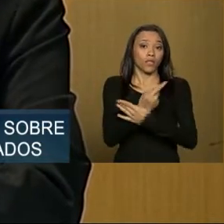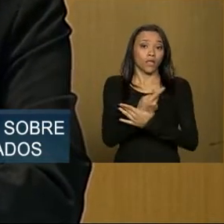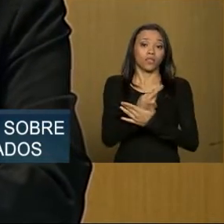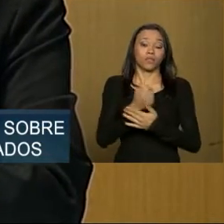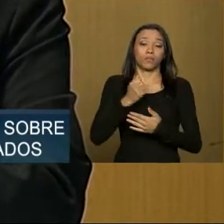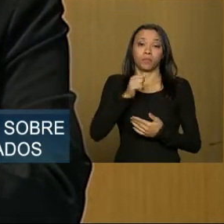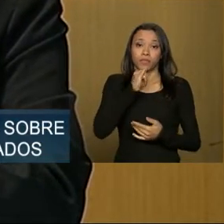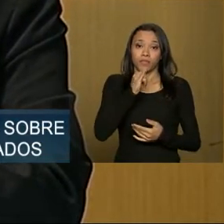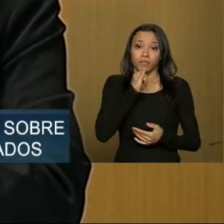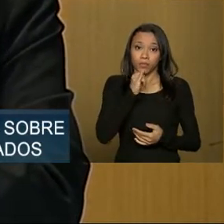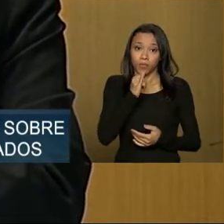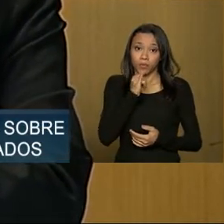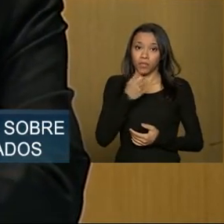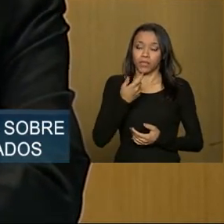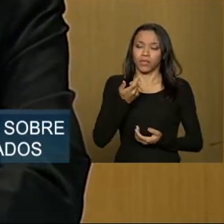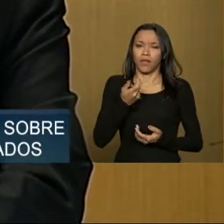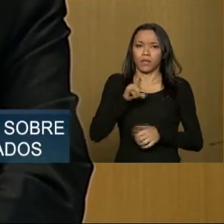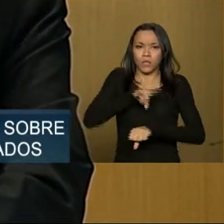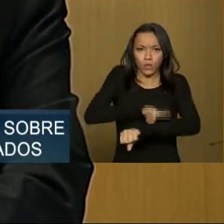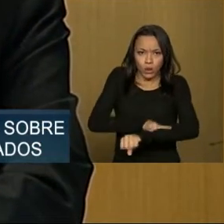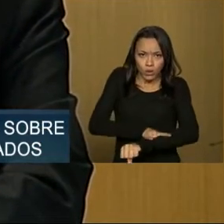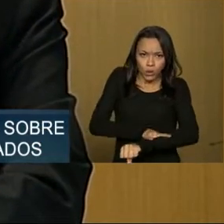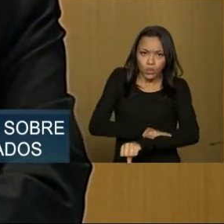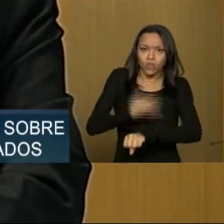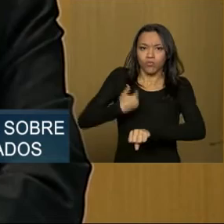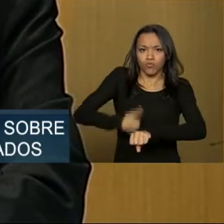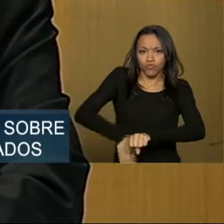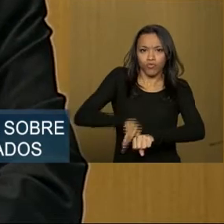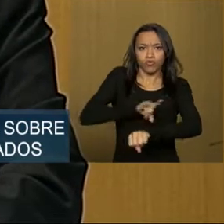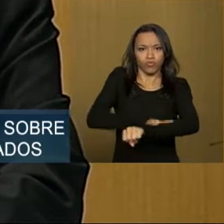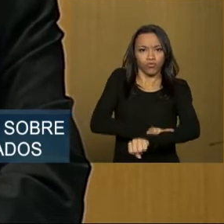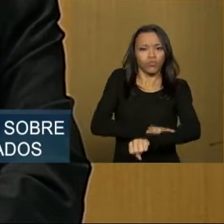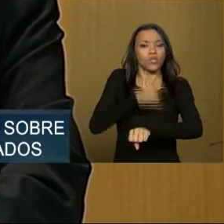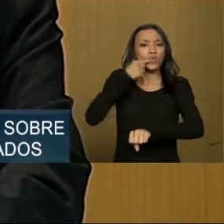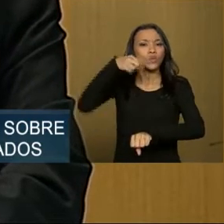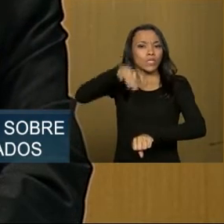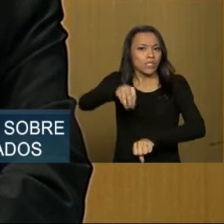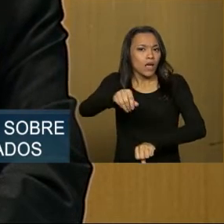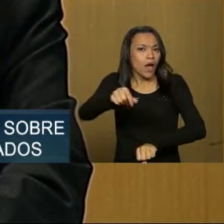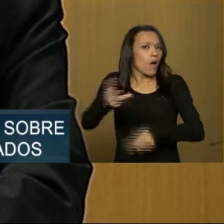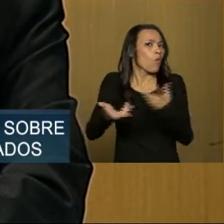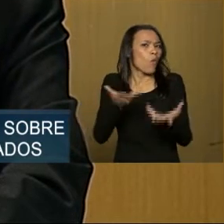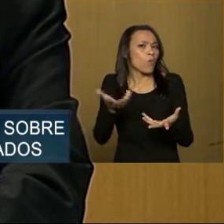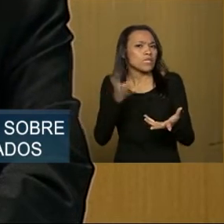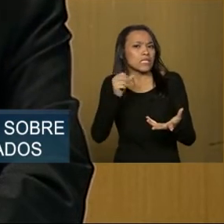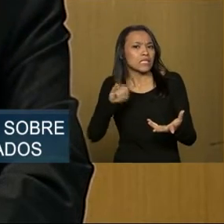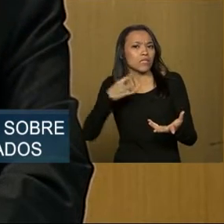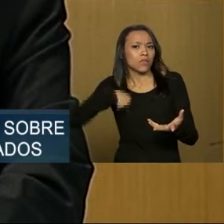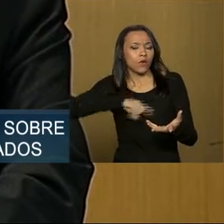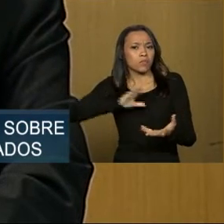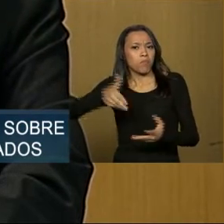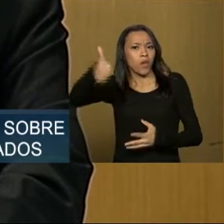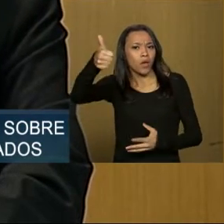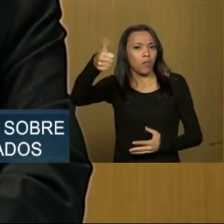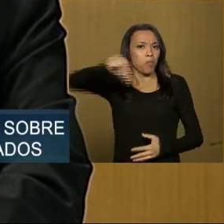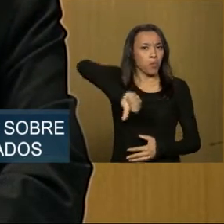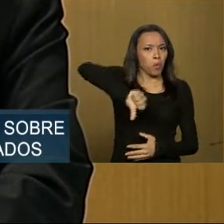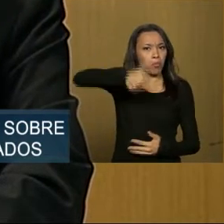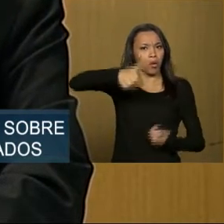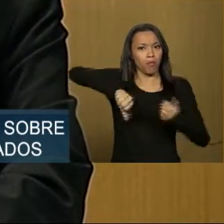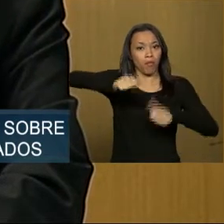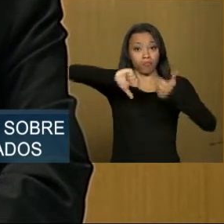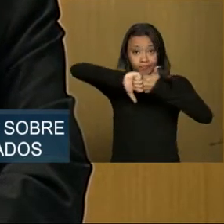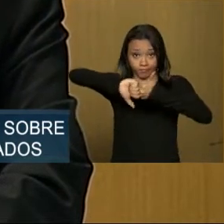Então, poderíamos, então, verificar se, em relação a 2008, nós melhoramos ou não de patamar. E na Pesquisa de Orçamento